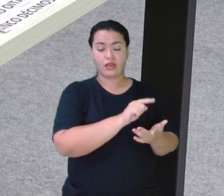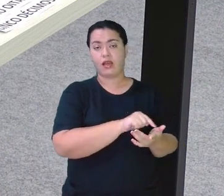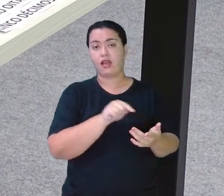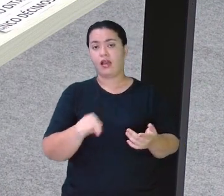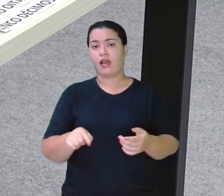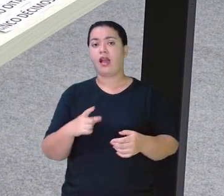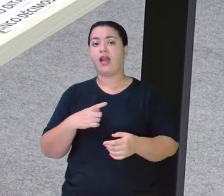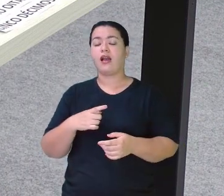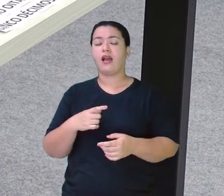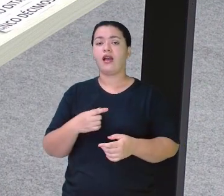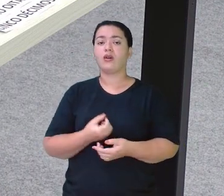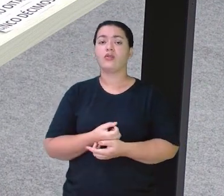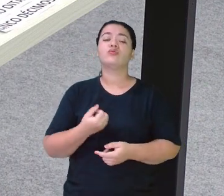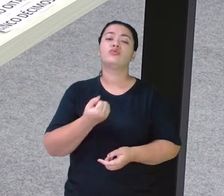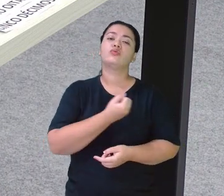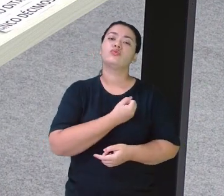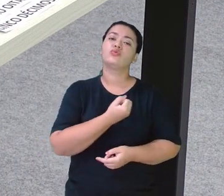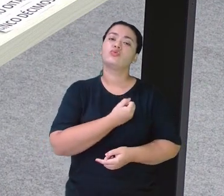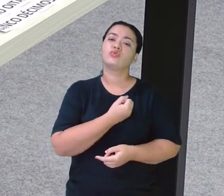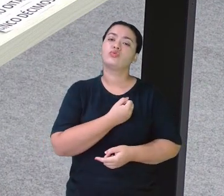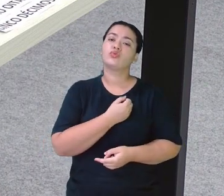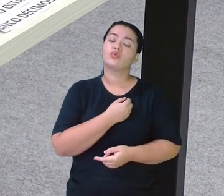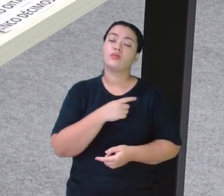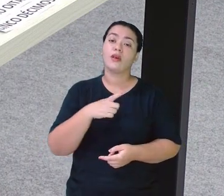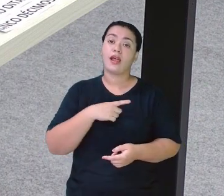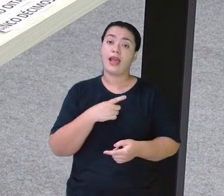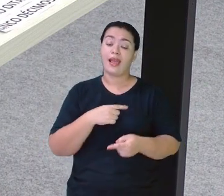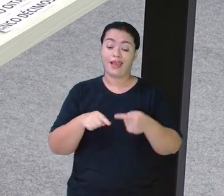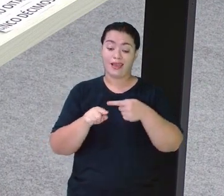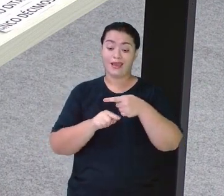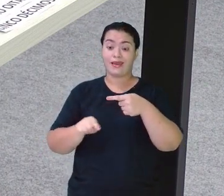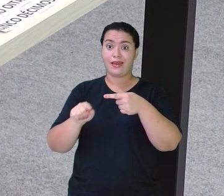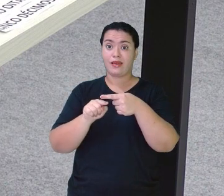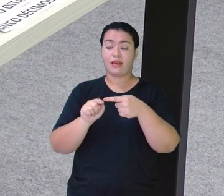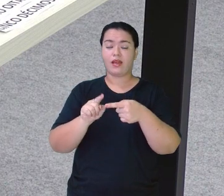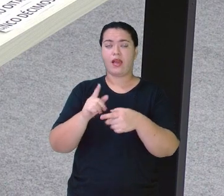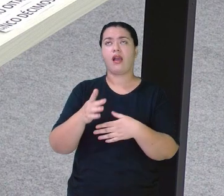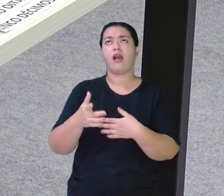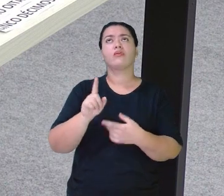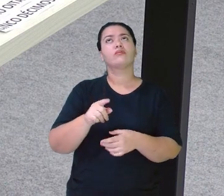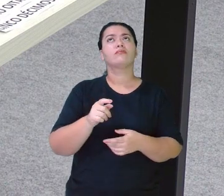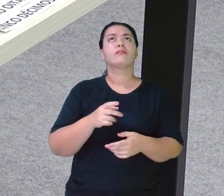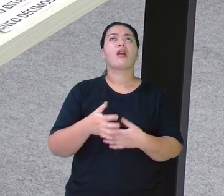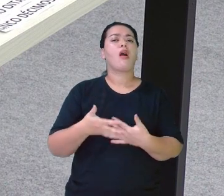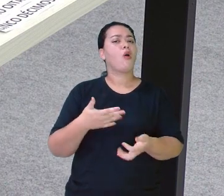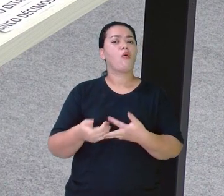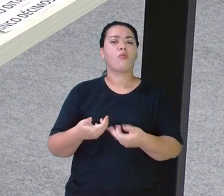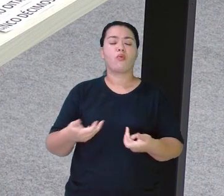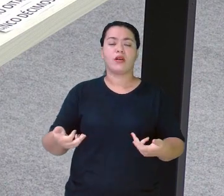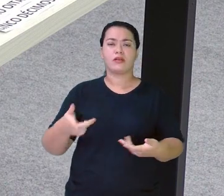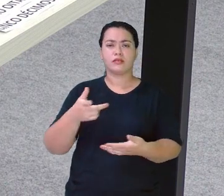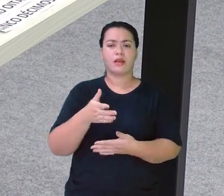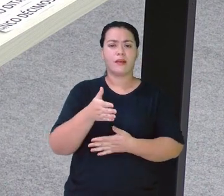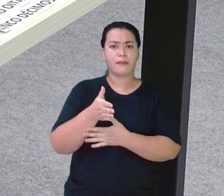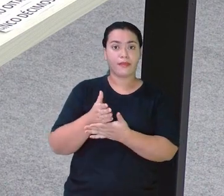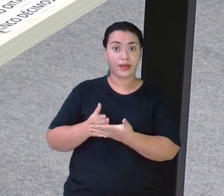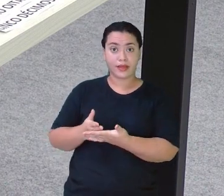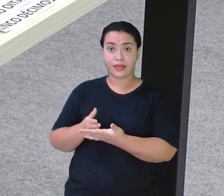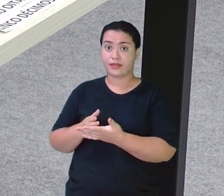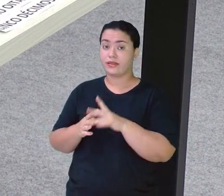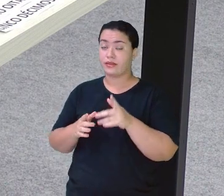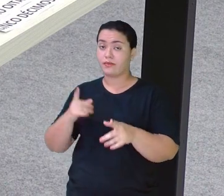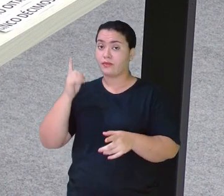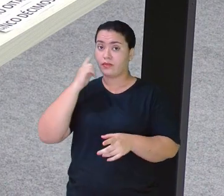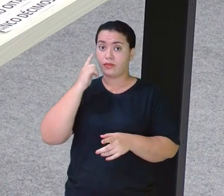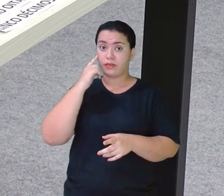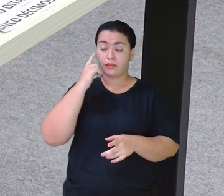que fica embaixo da fração. Toda vez que você pegar alguma coisa e ela estiver partida, e olha